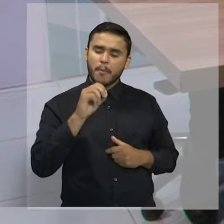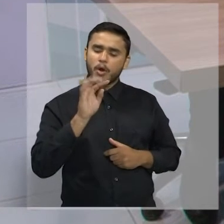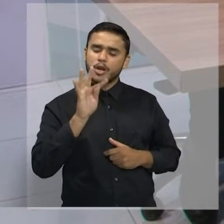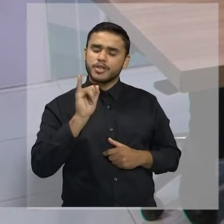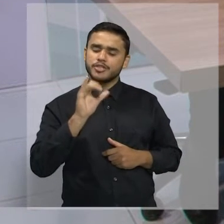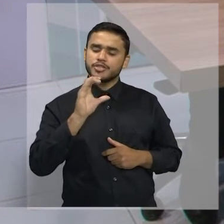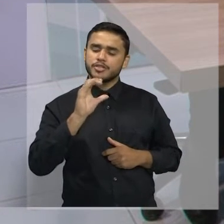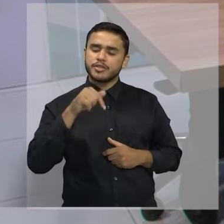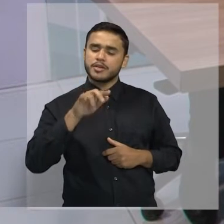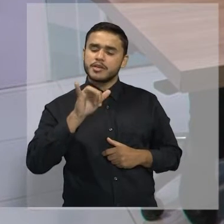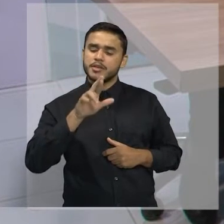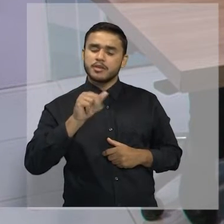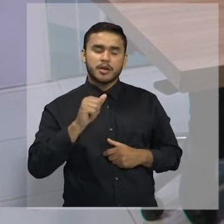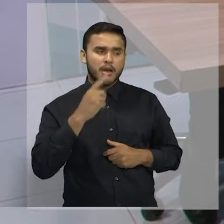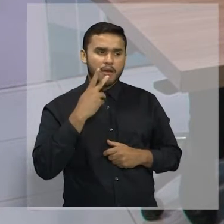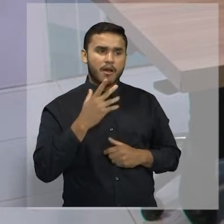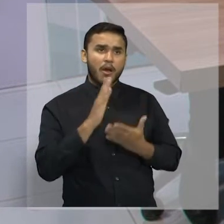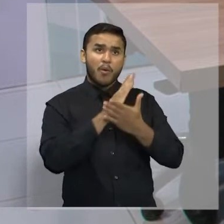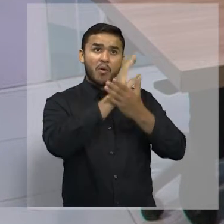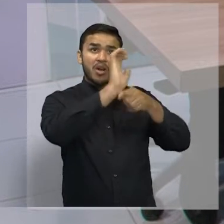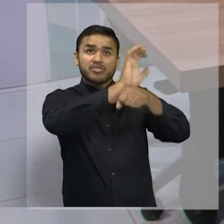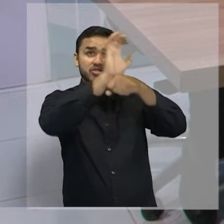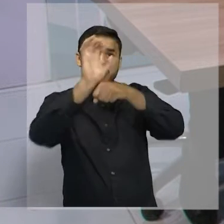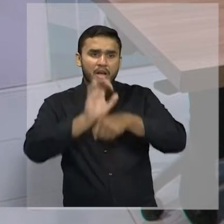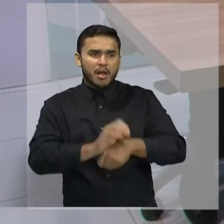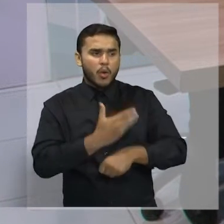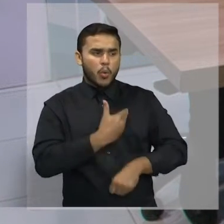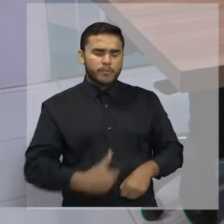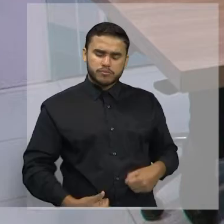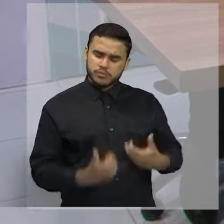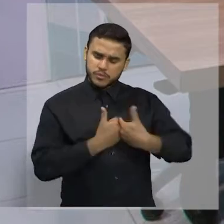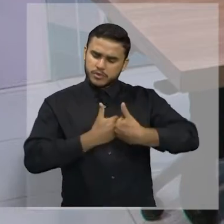assim, estão querendo excluir os estados e municípios.